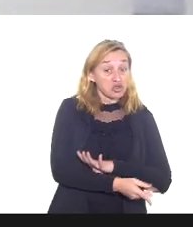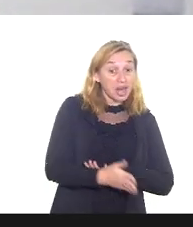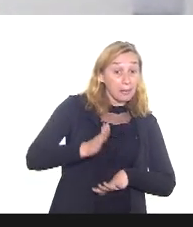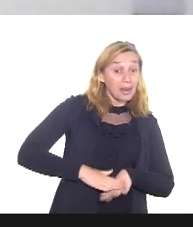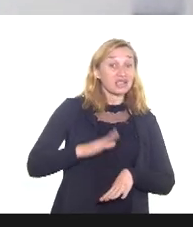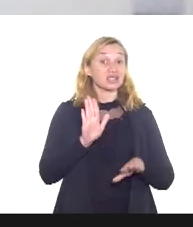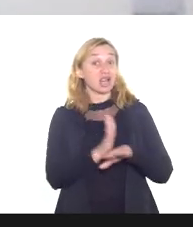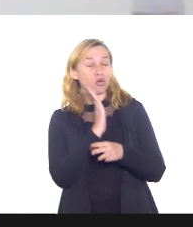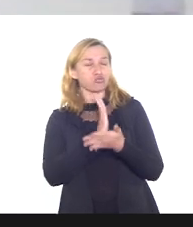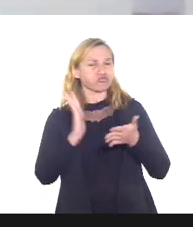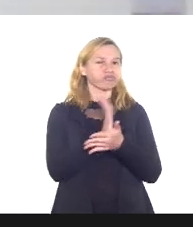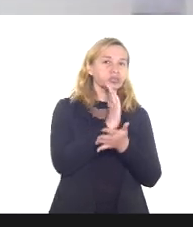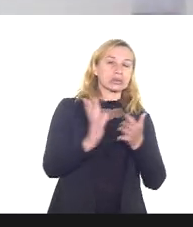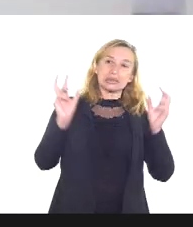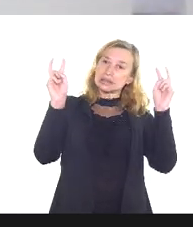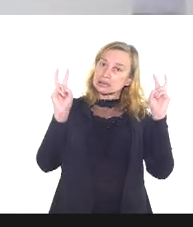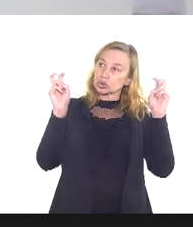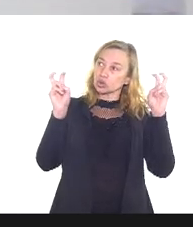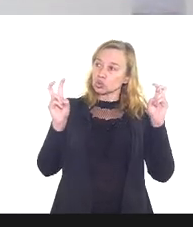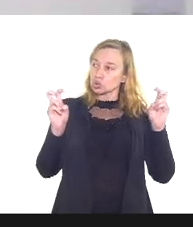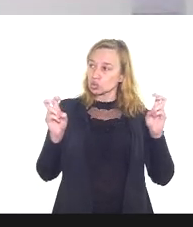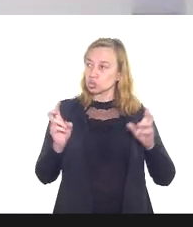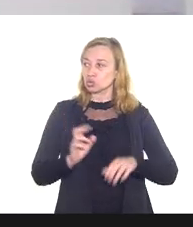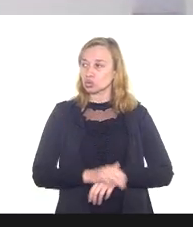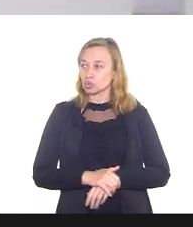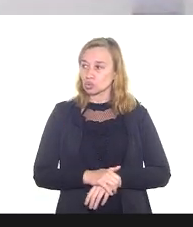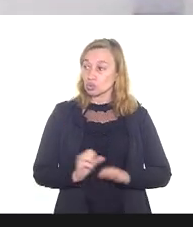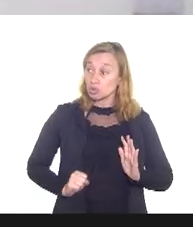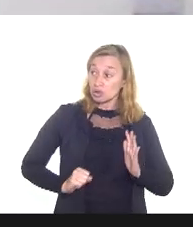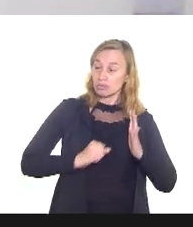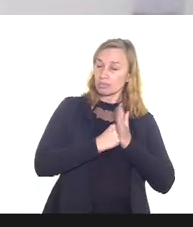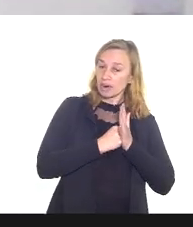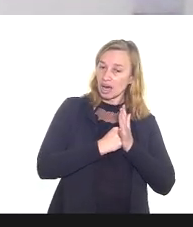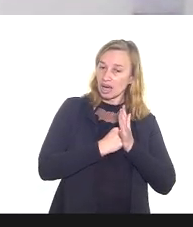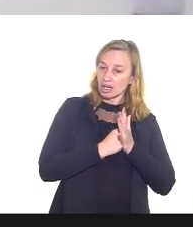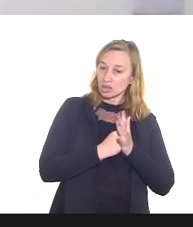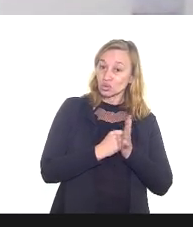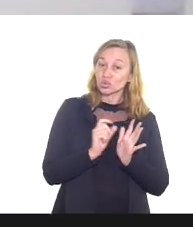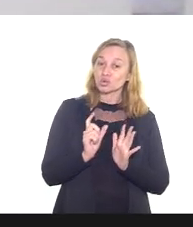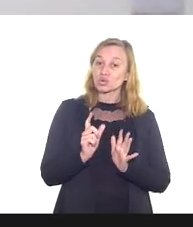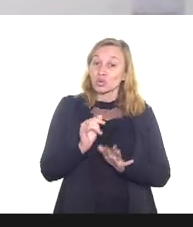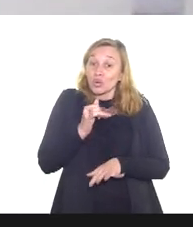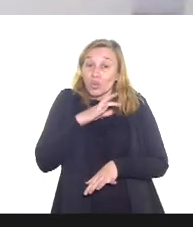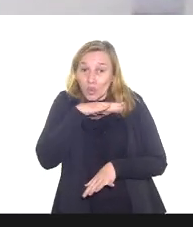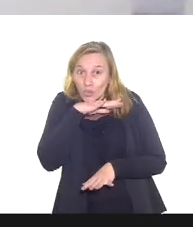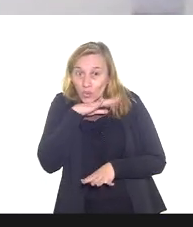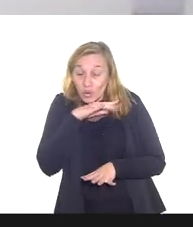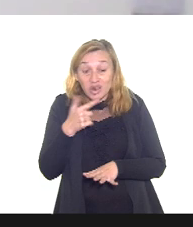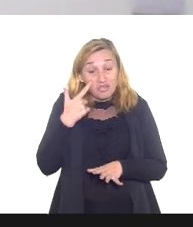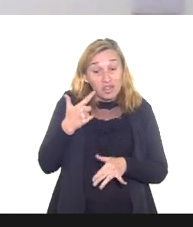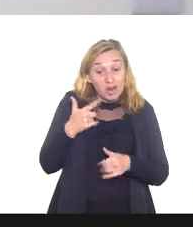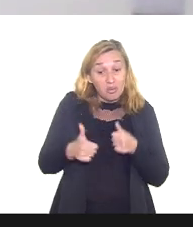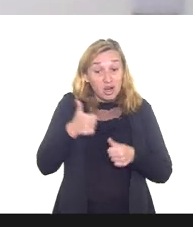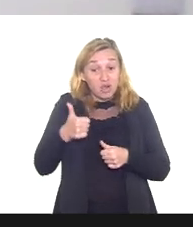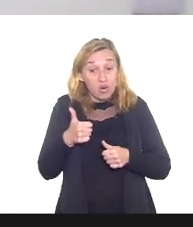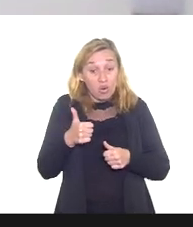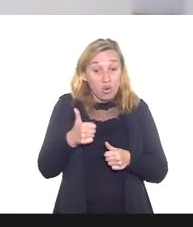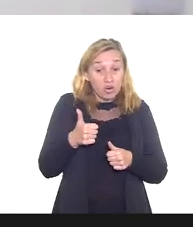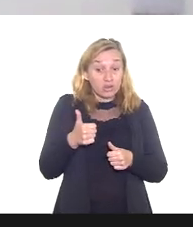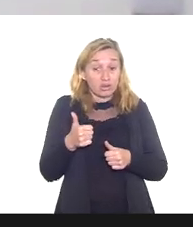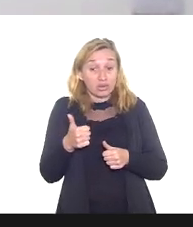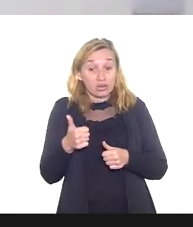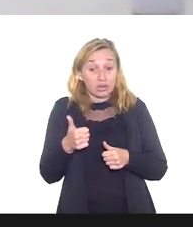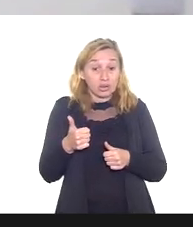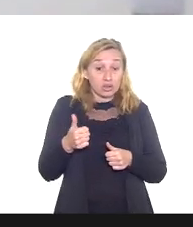algumas questões para, no mínimo, minimizar os impactos negativos e potencializar o que esse processo pode trazer de